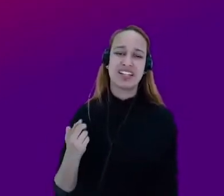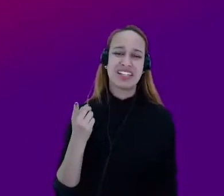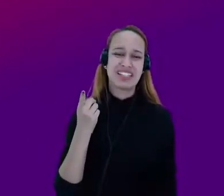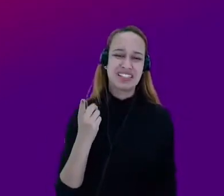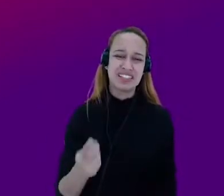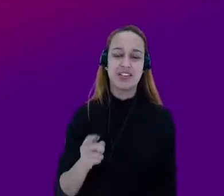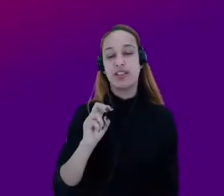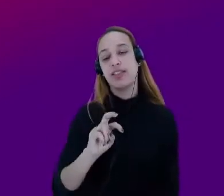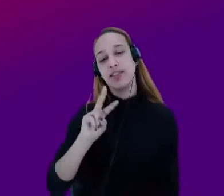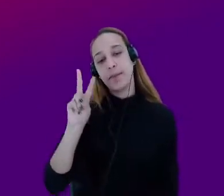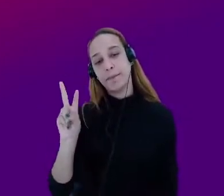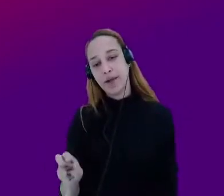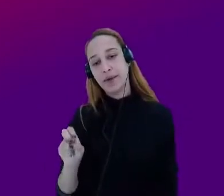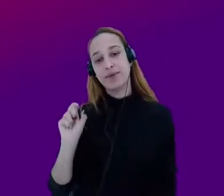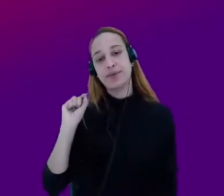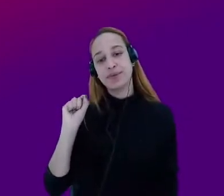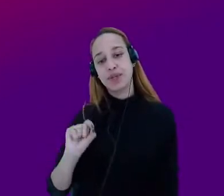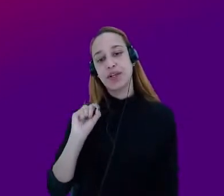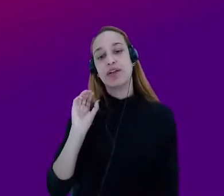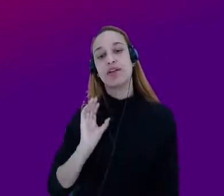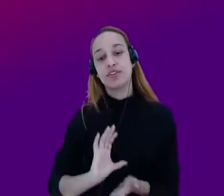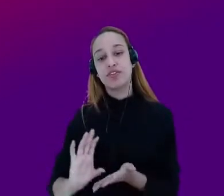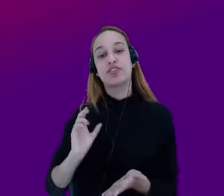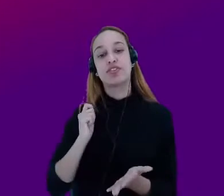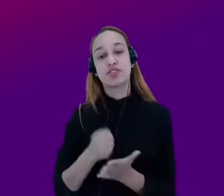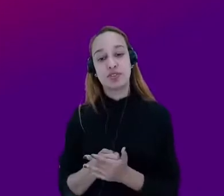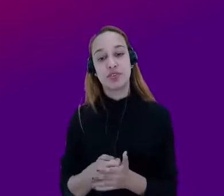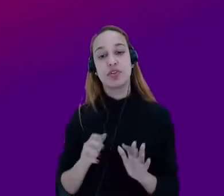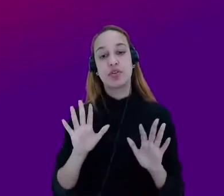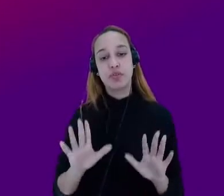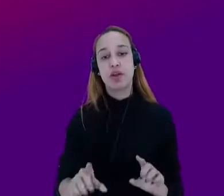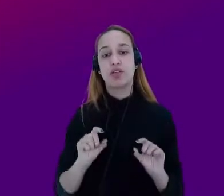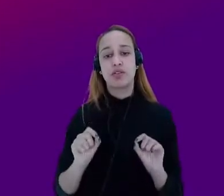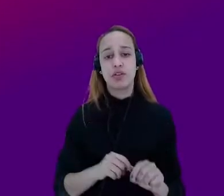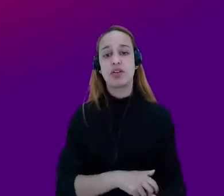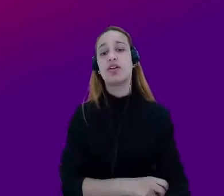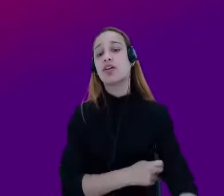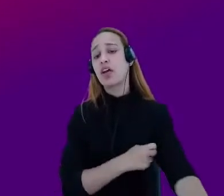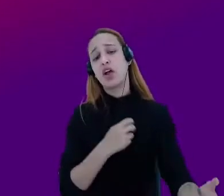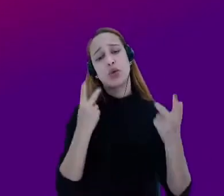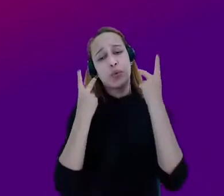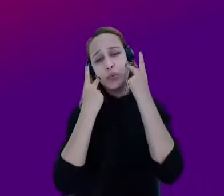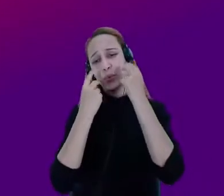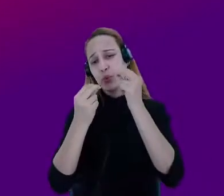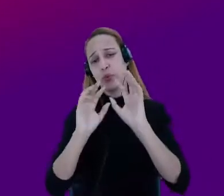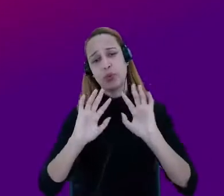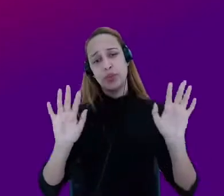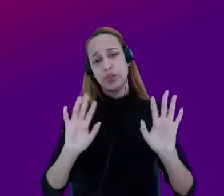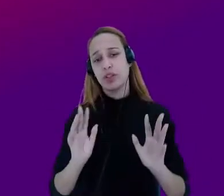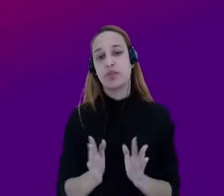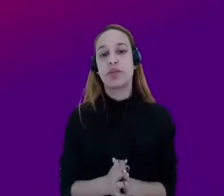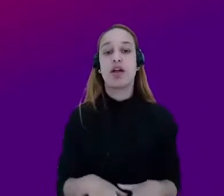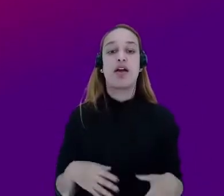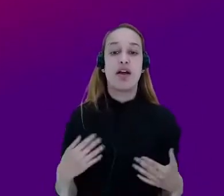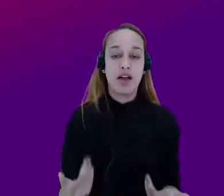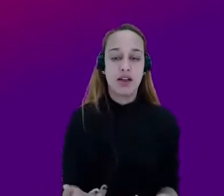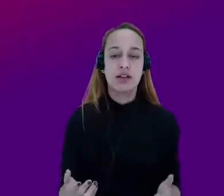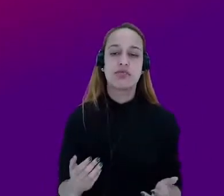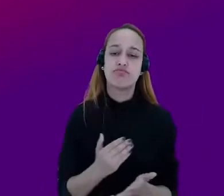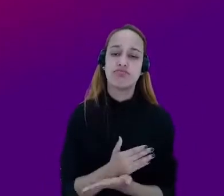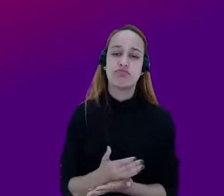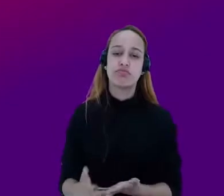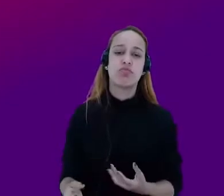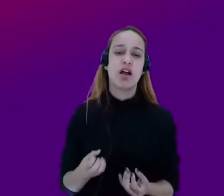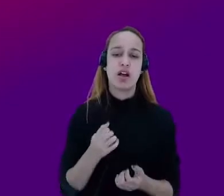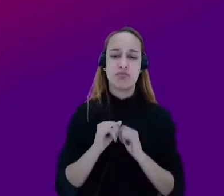temático de investimentos, mas sim podcast popular, né? E aí começa a distribuição dessas